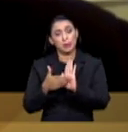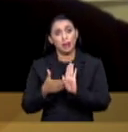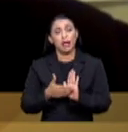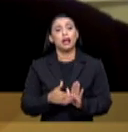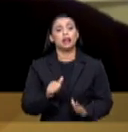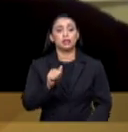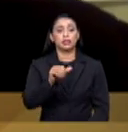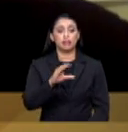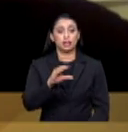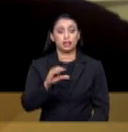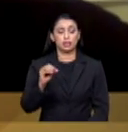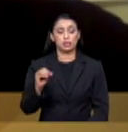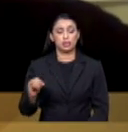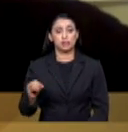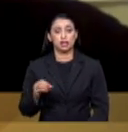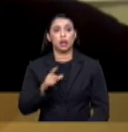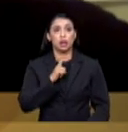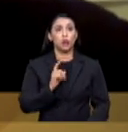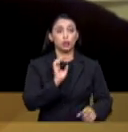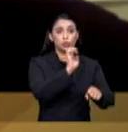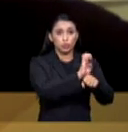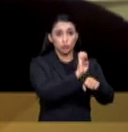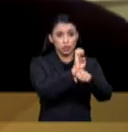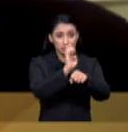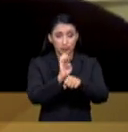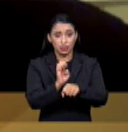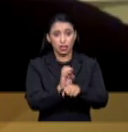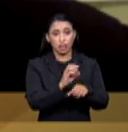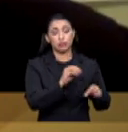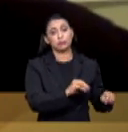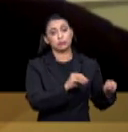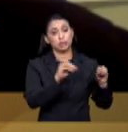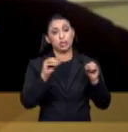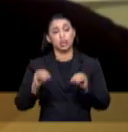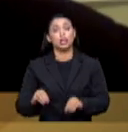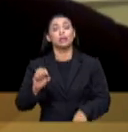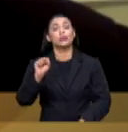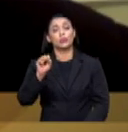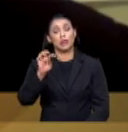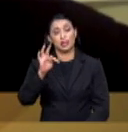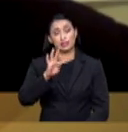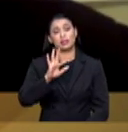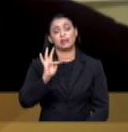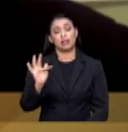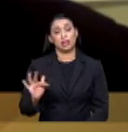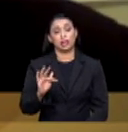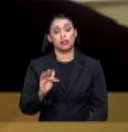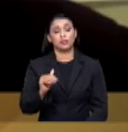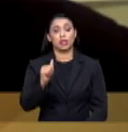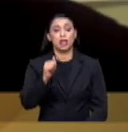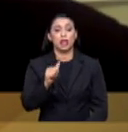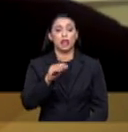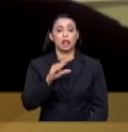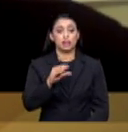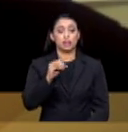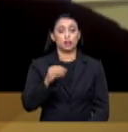civis originárias propostas pelos estados e que tramitam neste STF. É o caso da ação civil